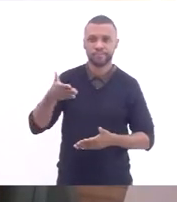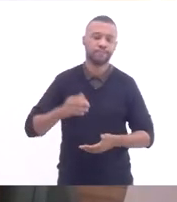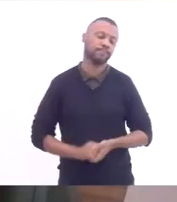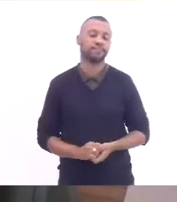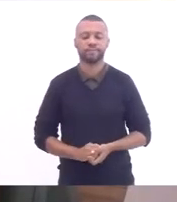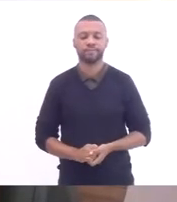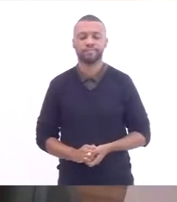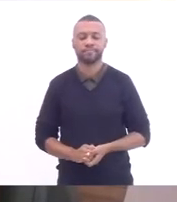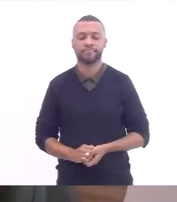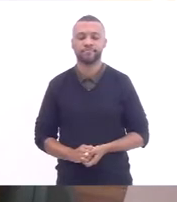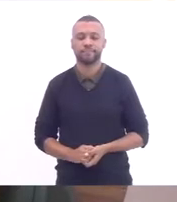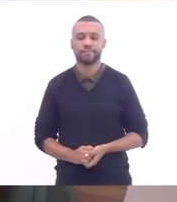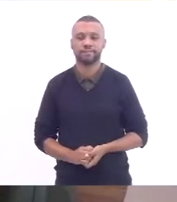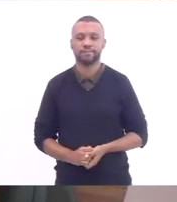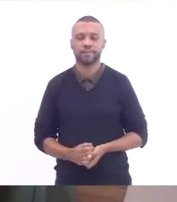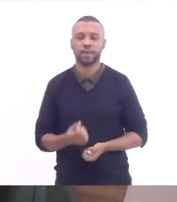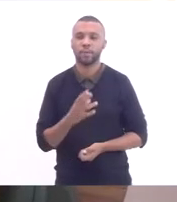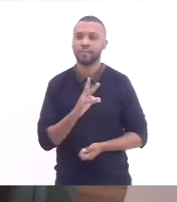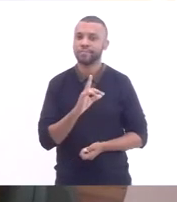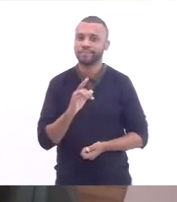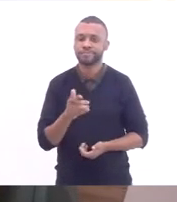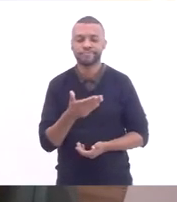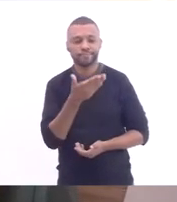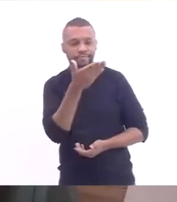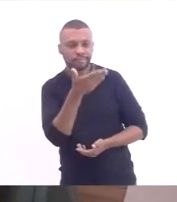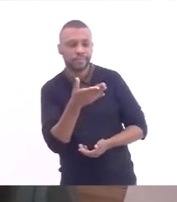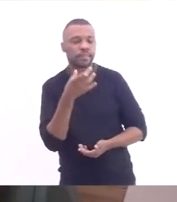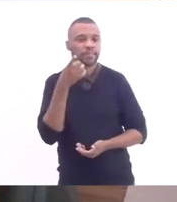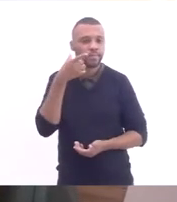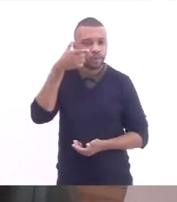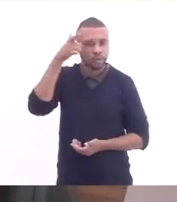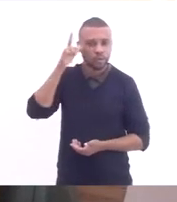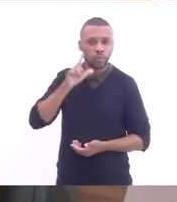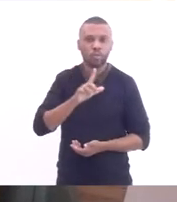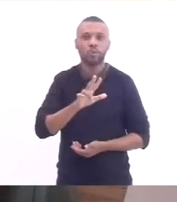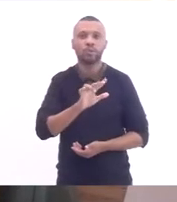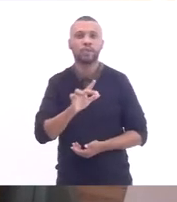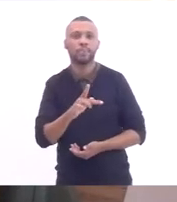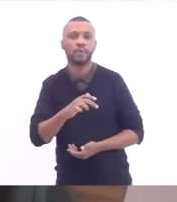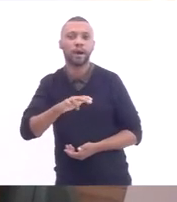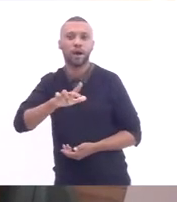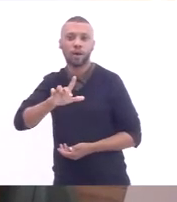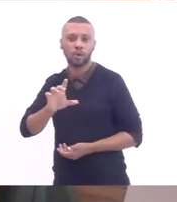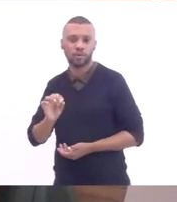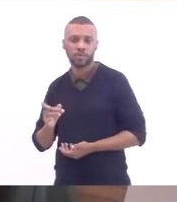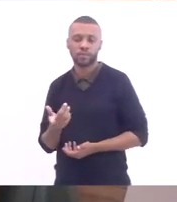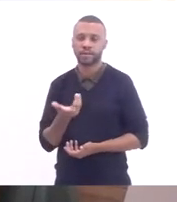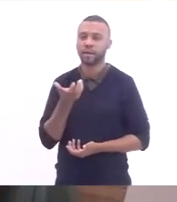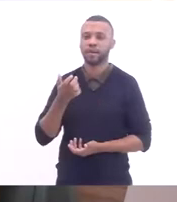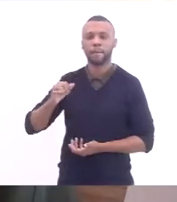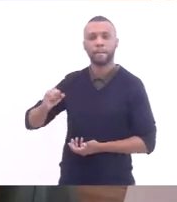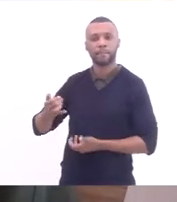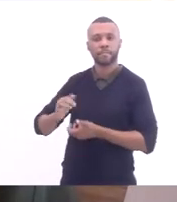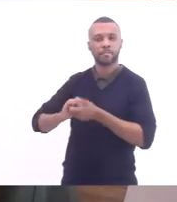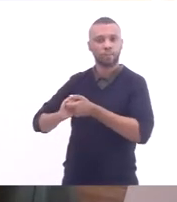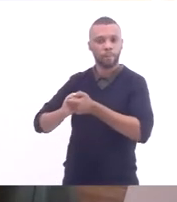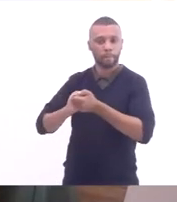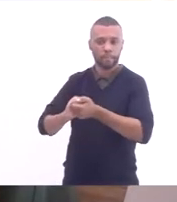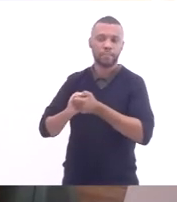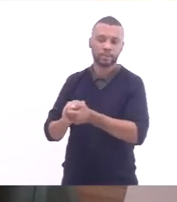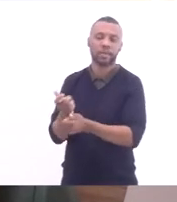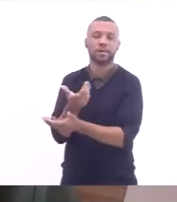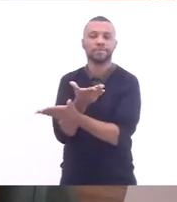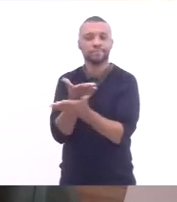Bom dia, deputado Luiz Paulo. Cumprimentar